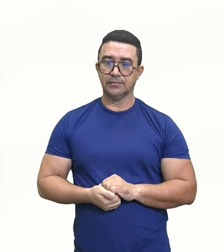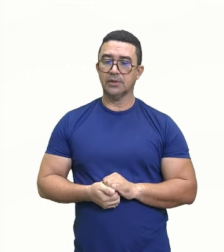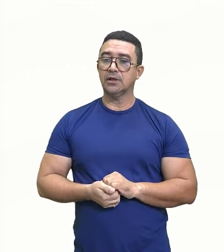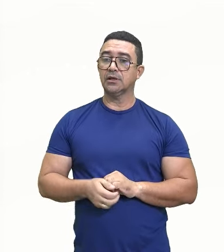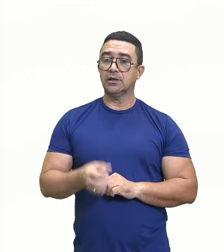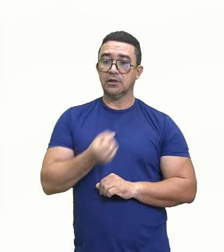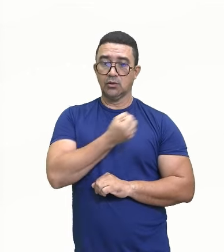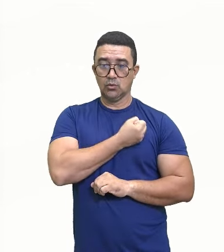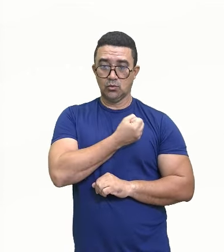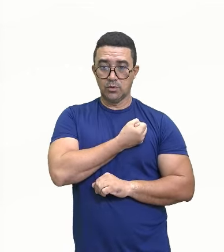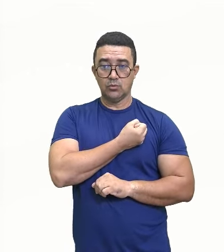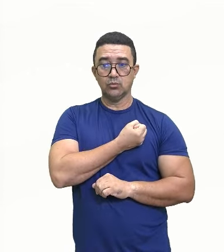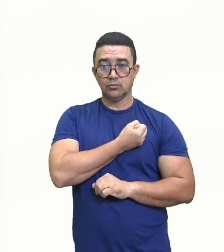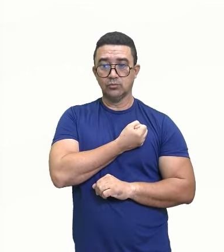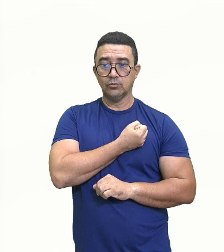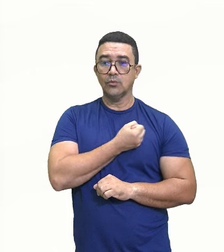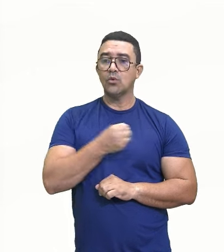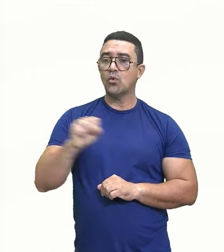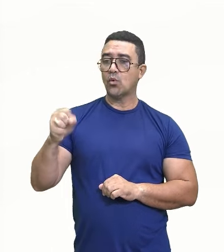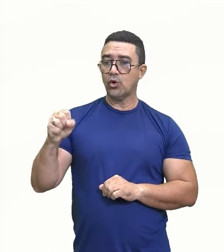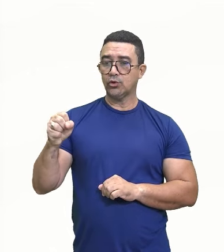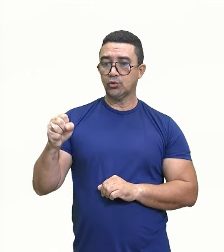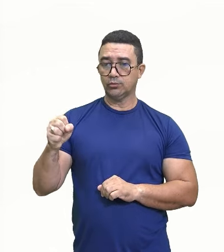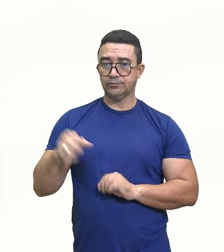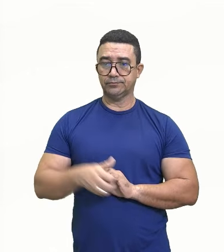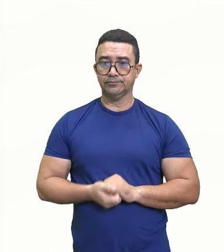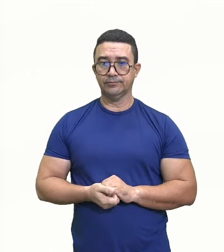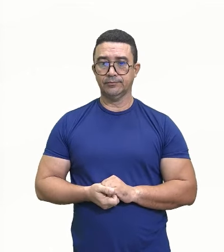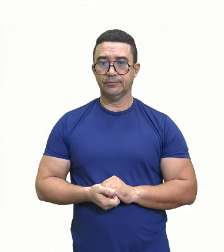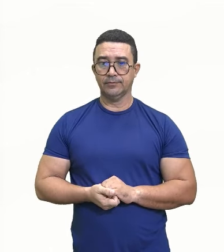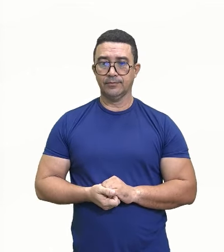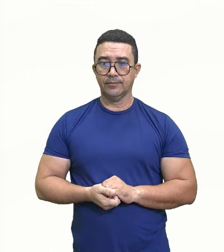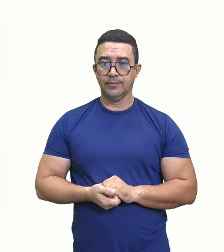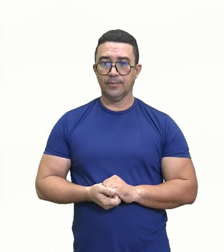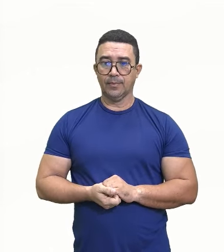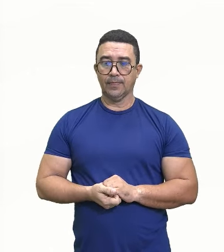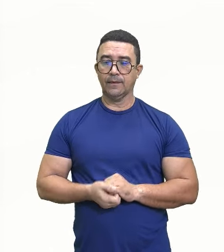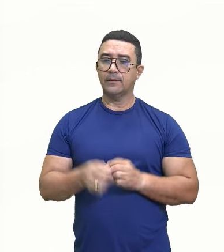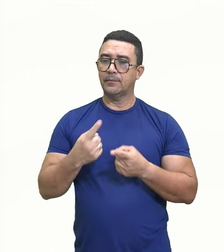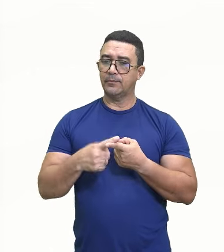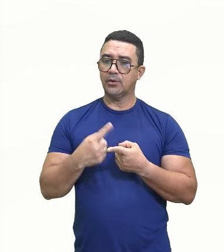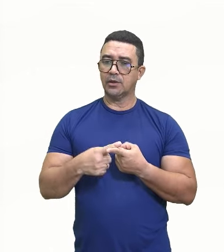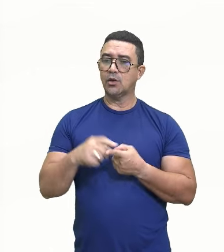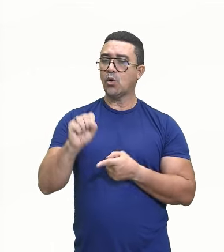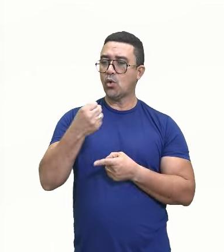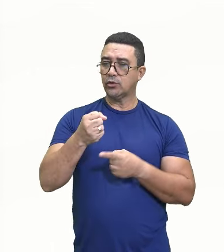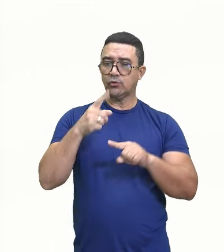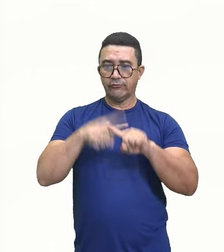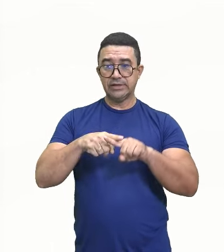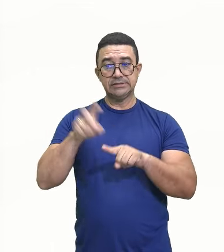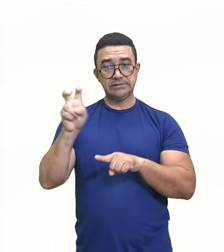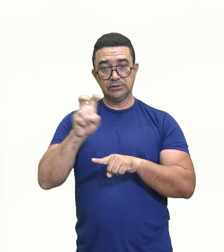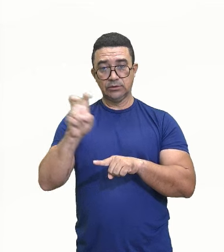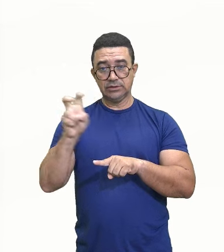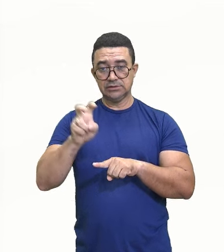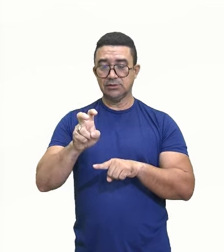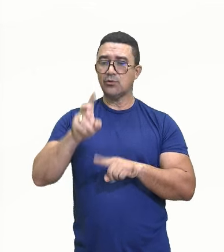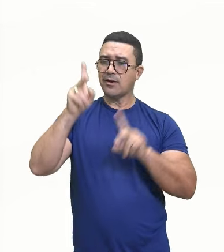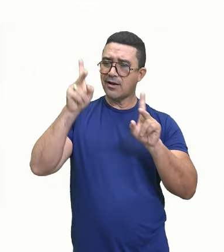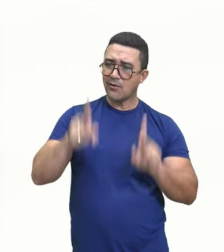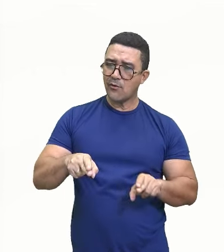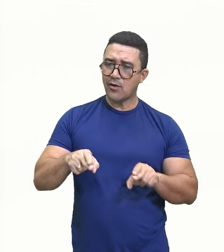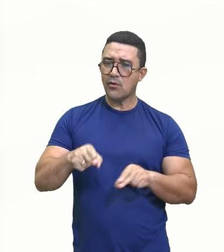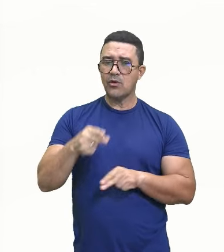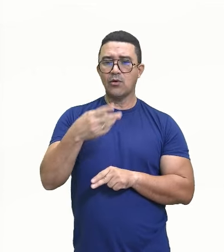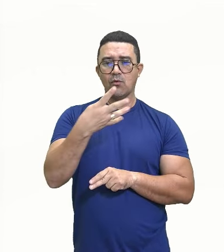por 2 é 8. Agora ficou mais simples, certo? Porque 8 vezes 55 é igual